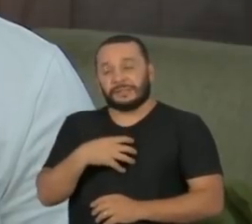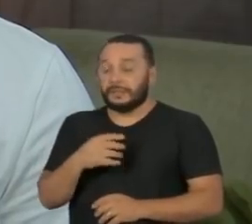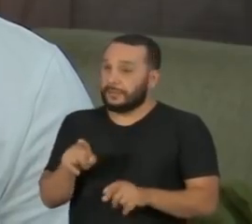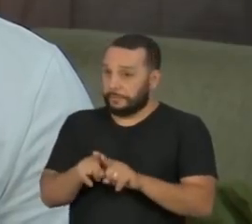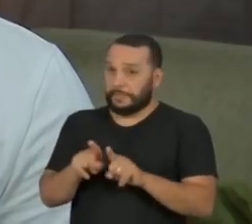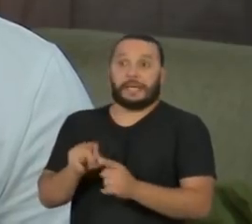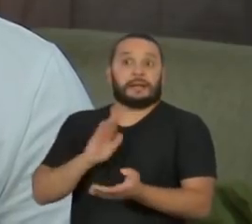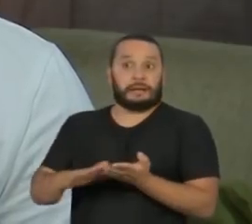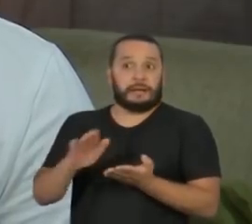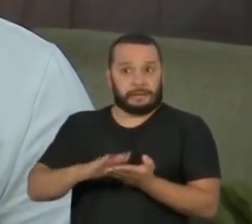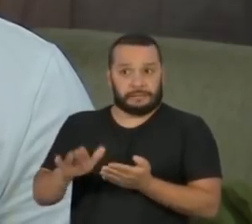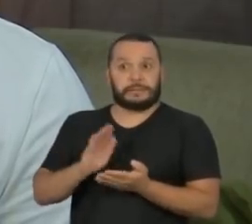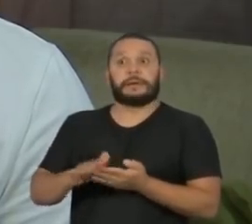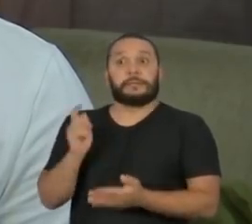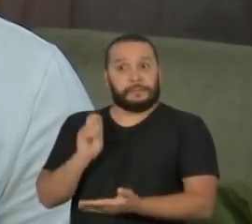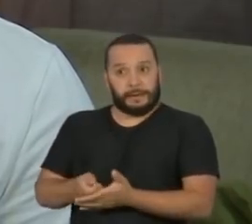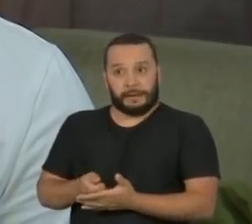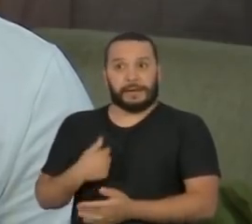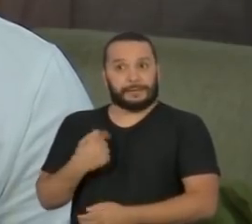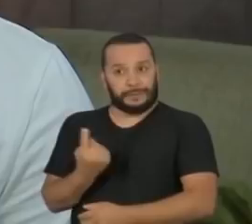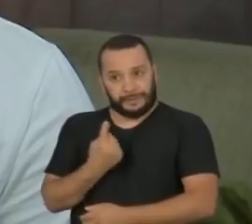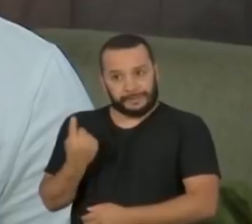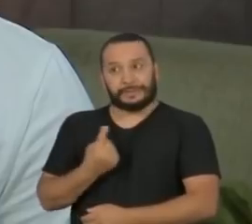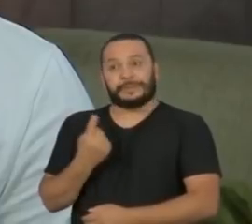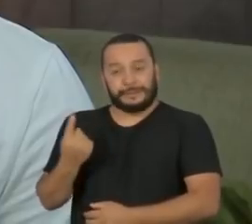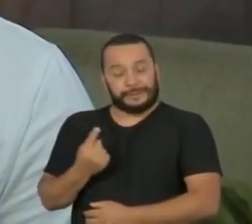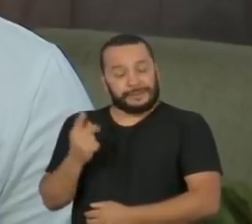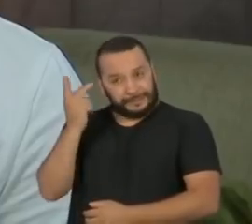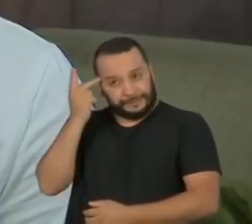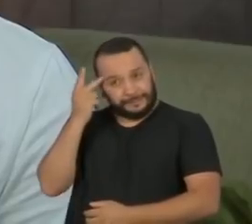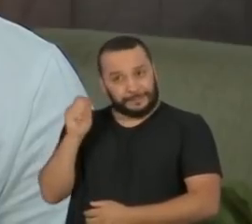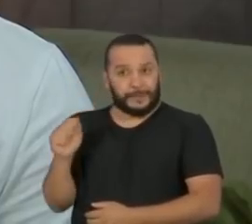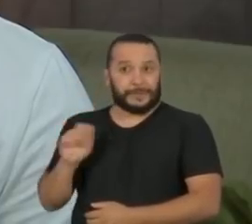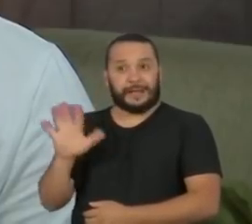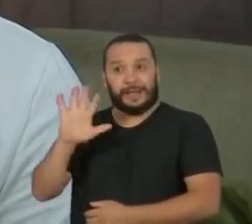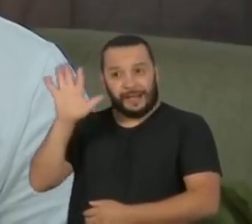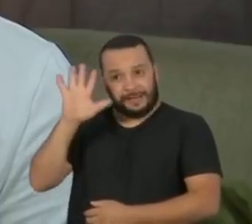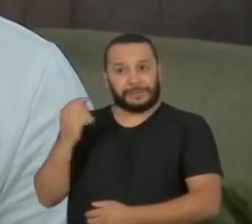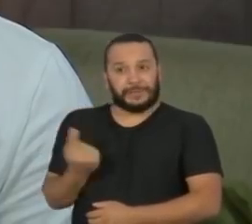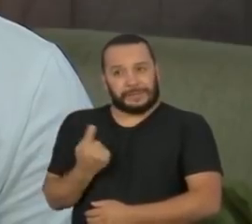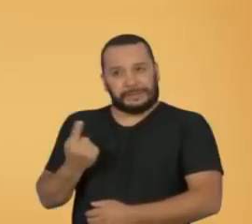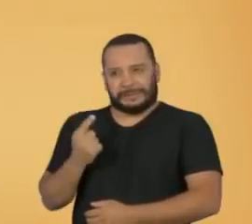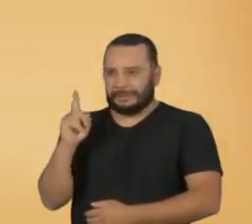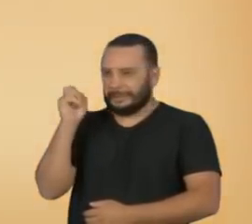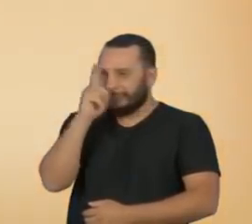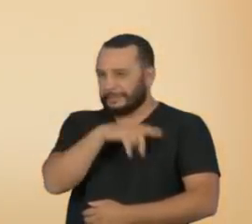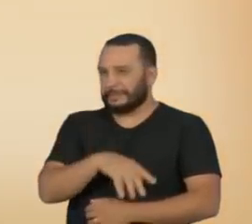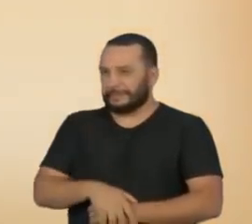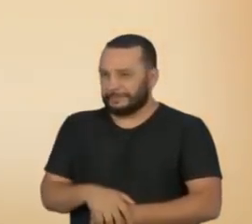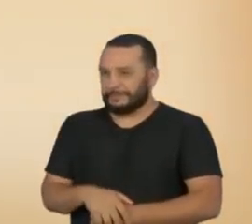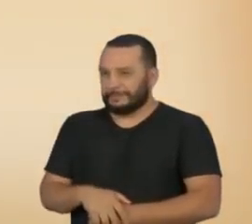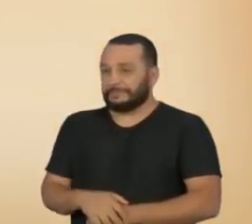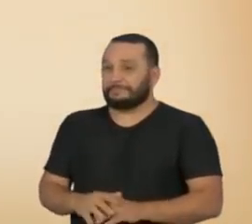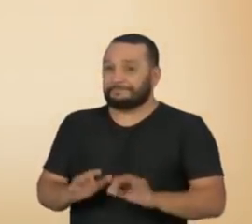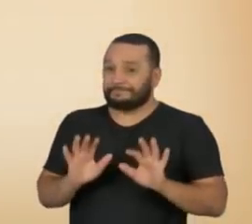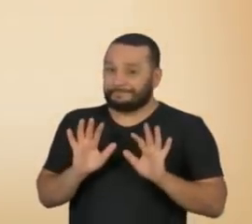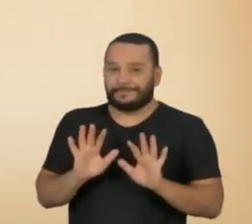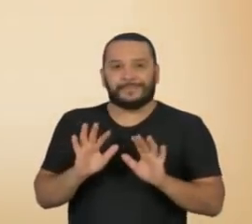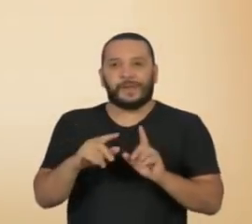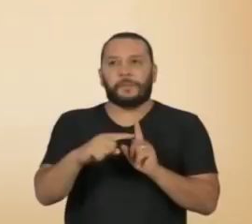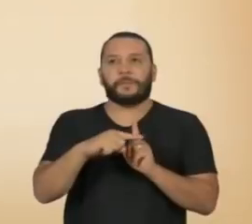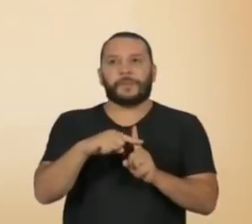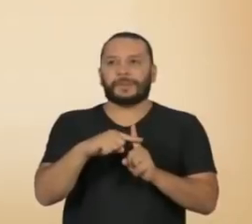financeira também, porque segurar uma casa numa cidade como São Paulo sozinho não é uma tarefa muito fácil. O ponto positivo